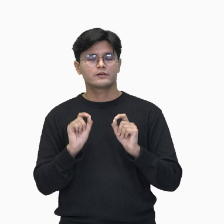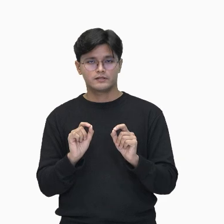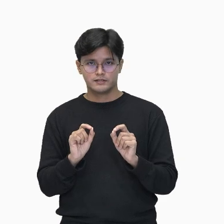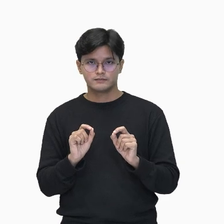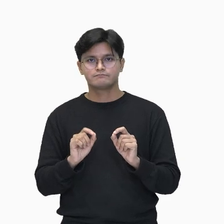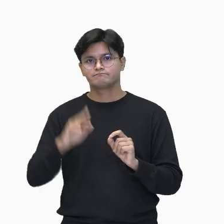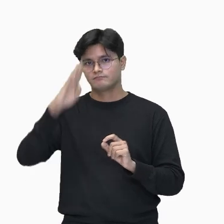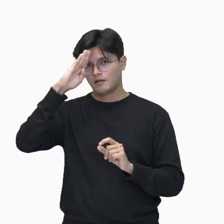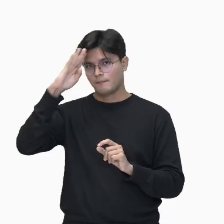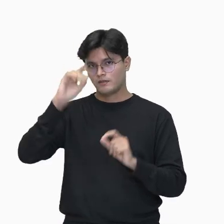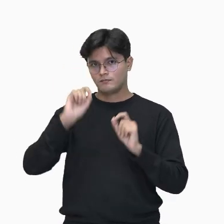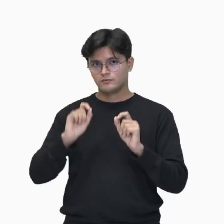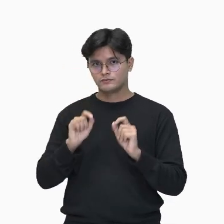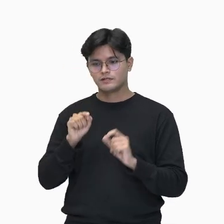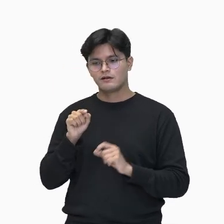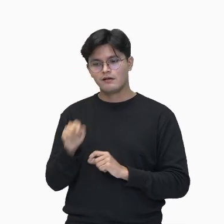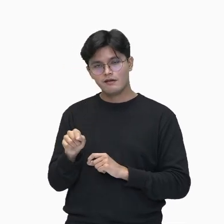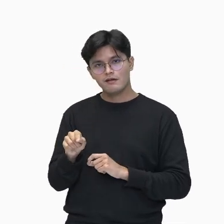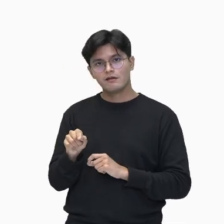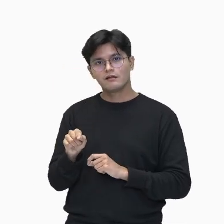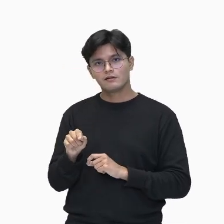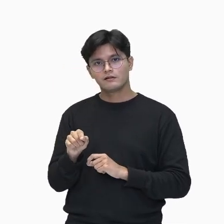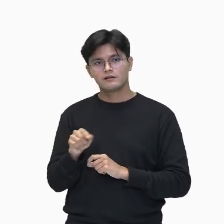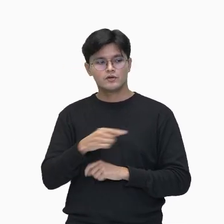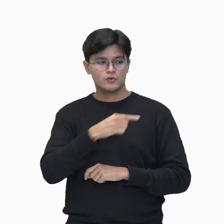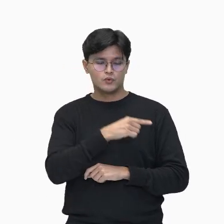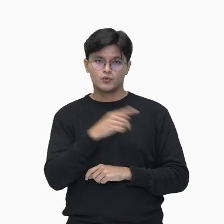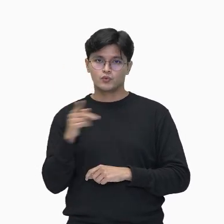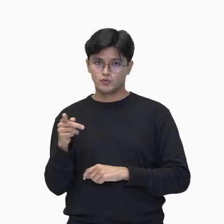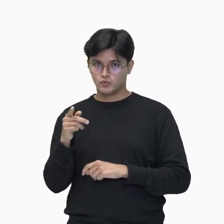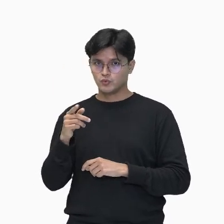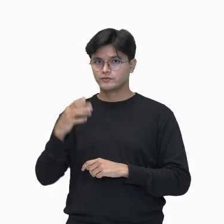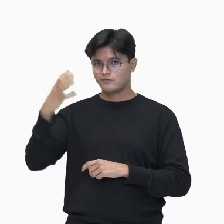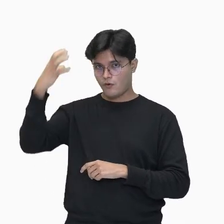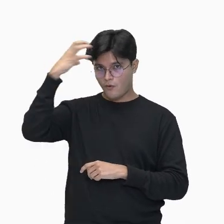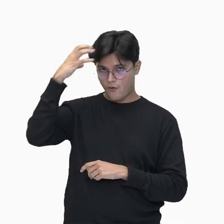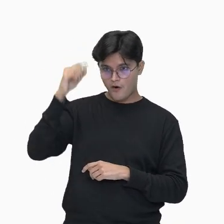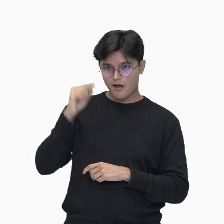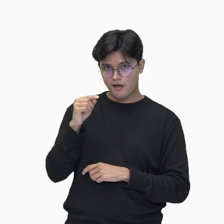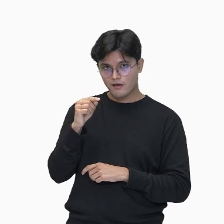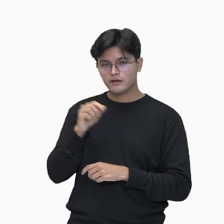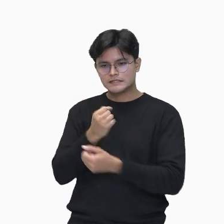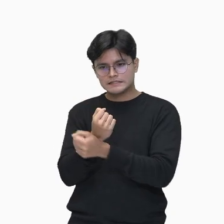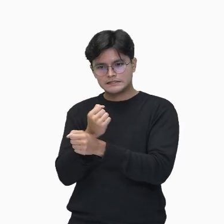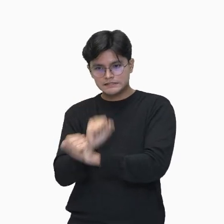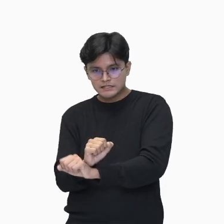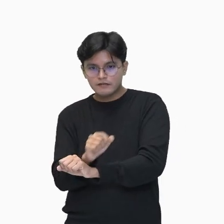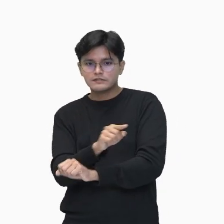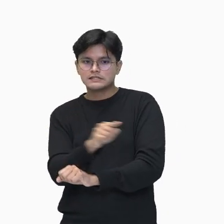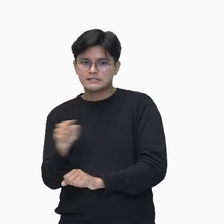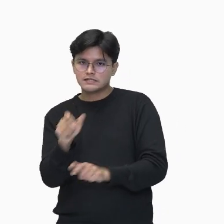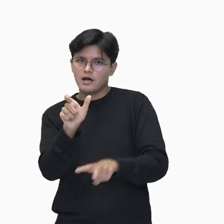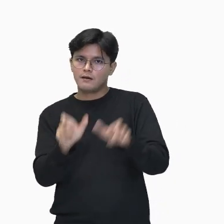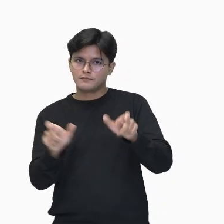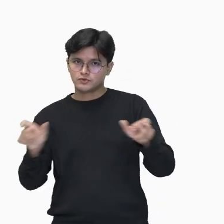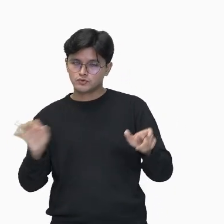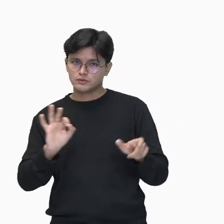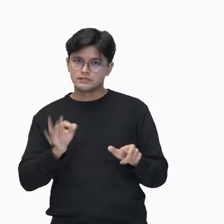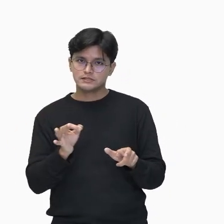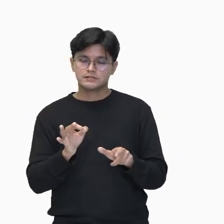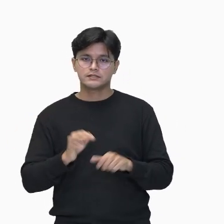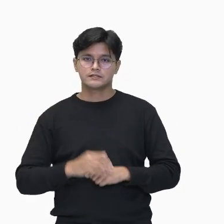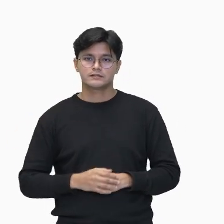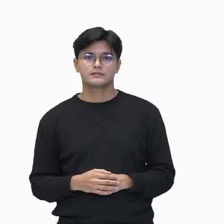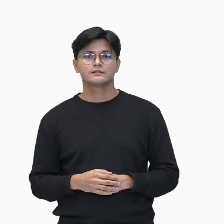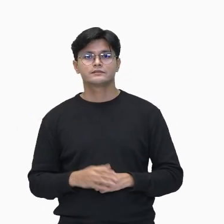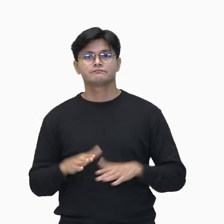Principalmente escravizavam as pessoas né então saiu do comando do lá